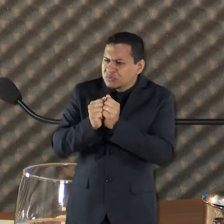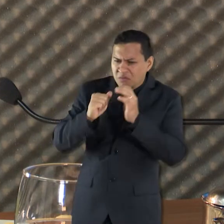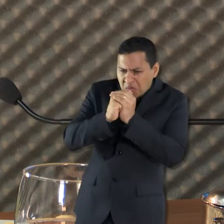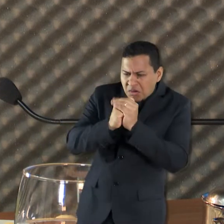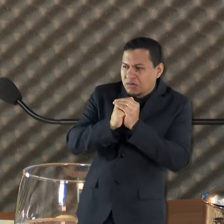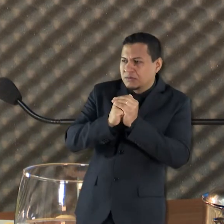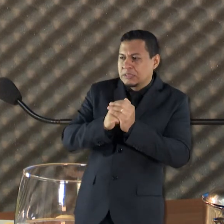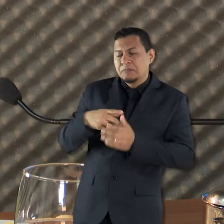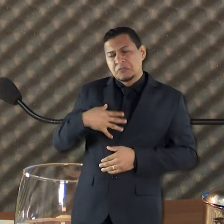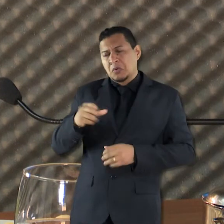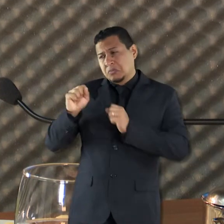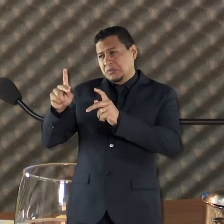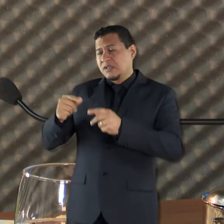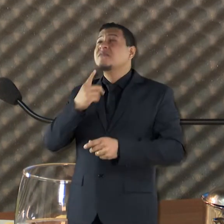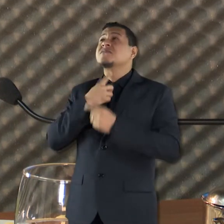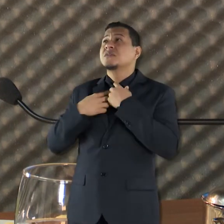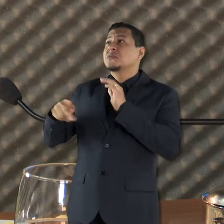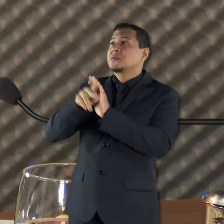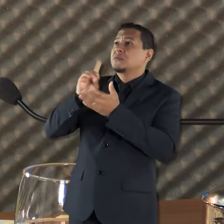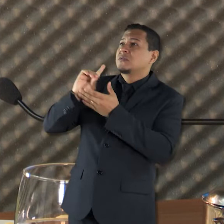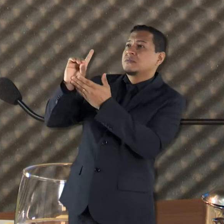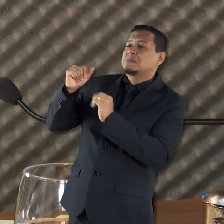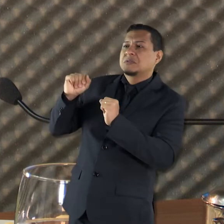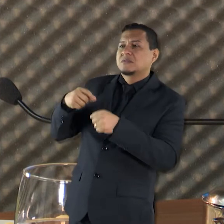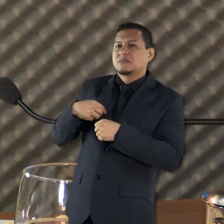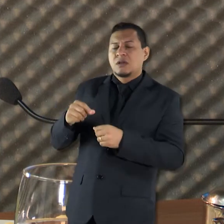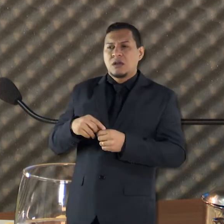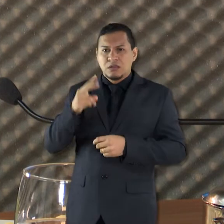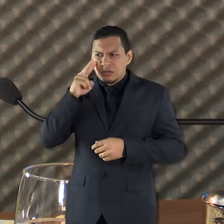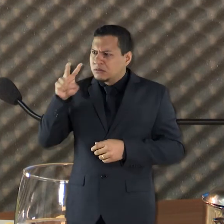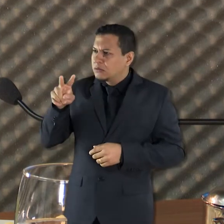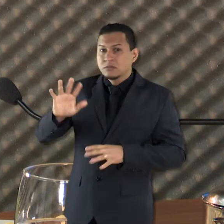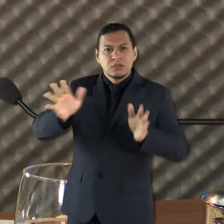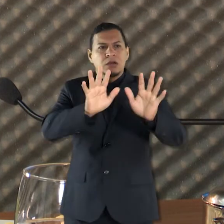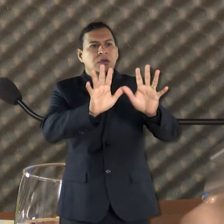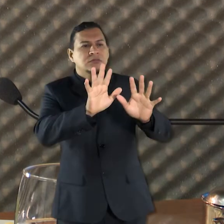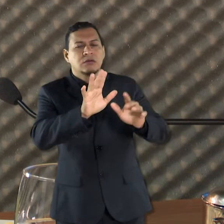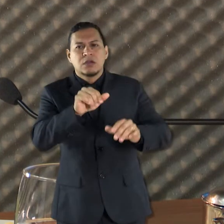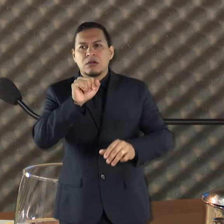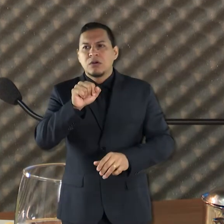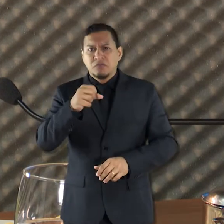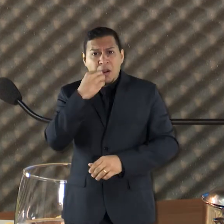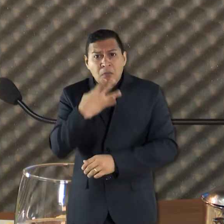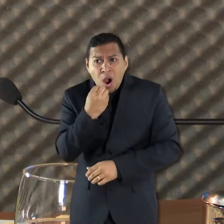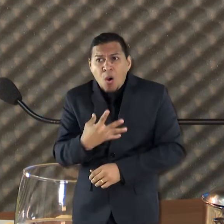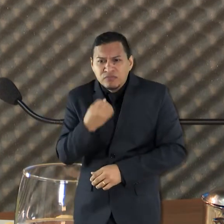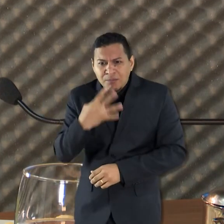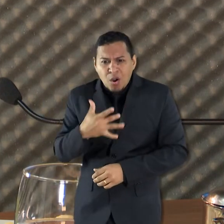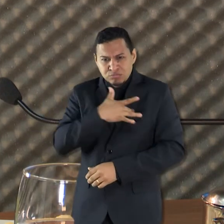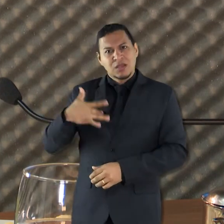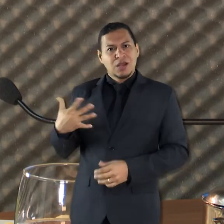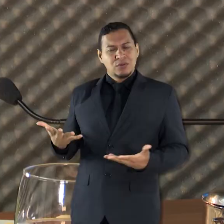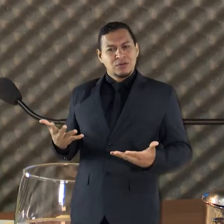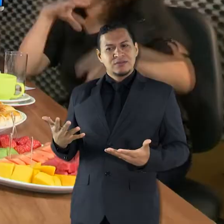vamos rezar e tal. Aí eu falei assim, que seja feita a sua vontade, se a gente vai ficar bom, que fique bom, se tiver aqui, que vá. Ela olhou assim para mim, não, tem que ficar bom.